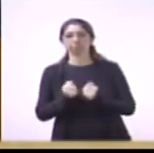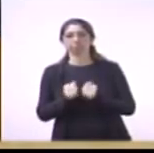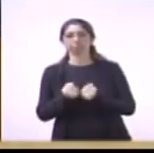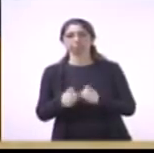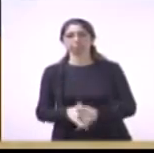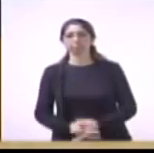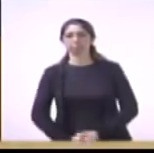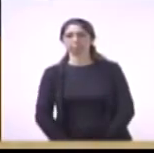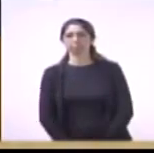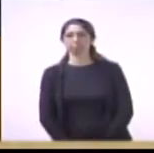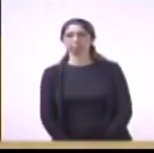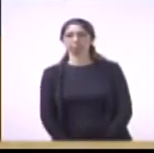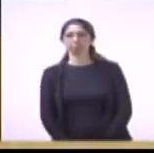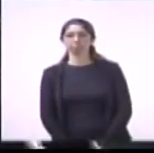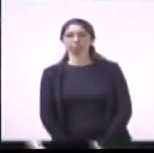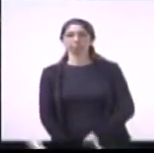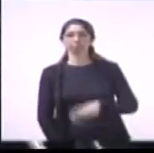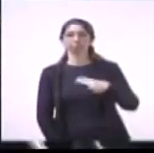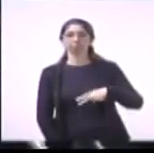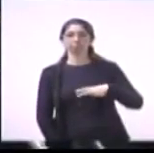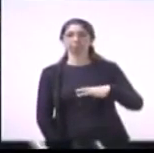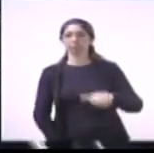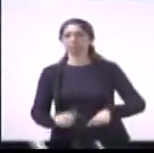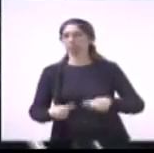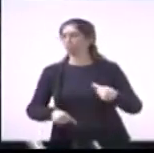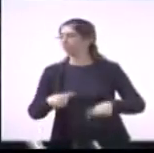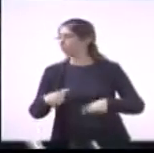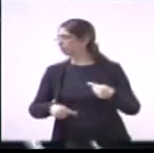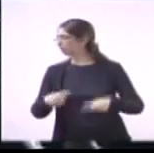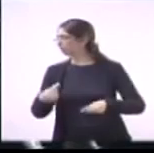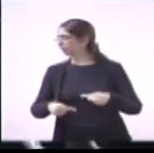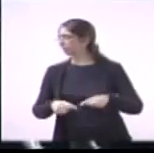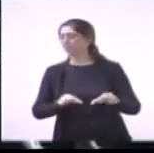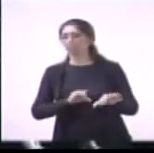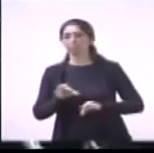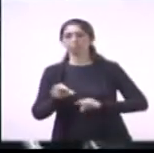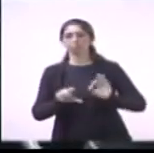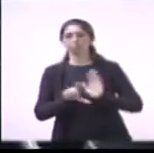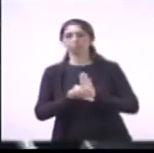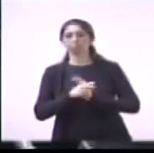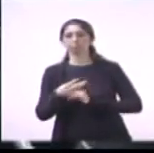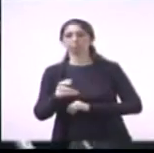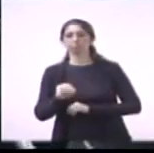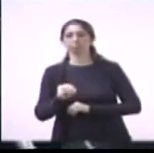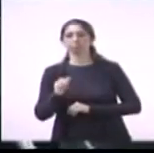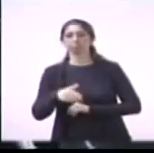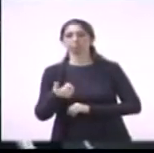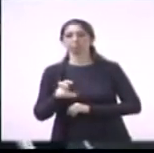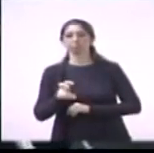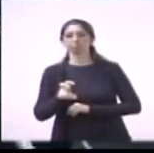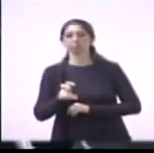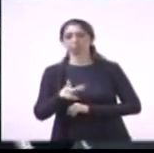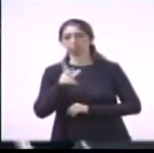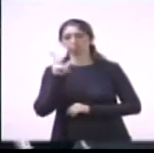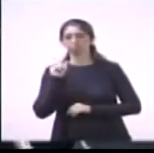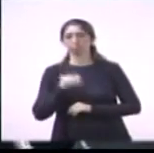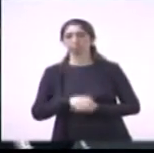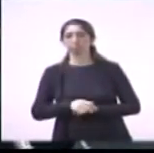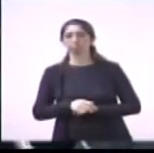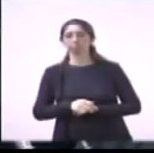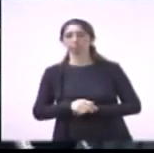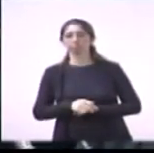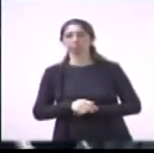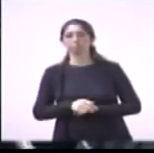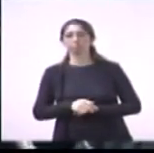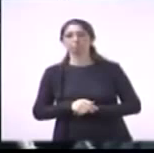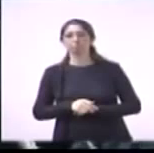Fiorella. Segunda discussão do projeto de lei 30/15 do Executivo, que dispõe